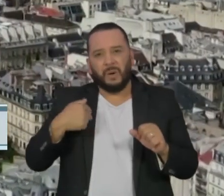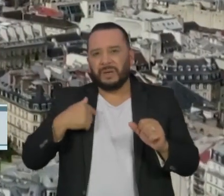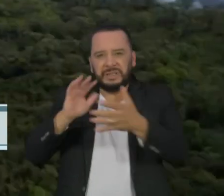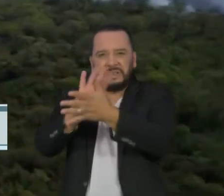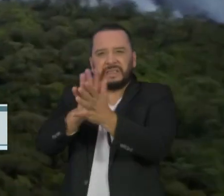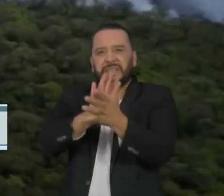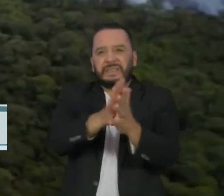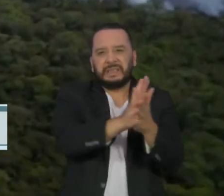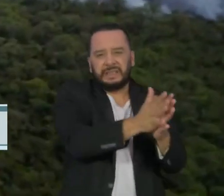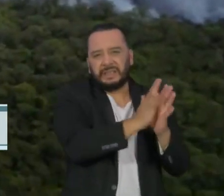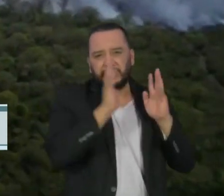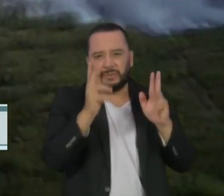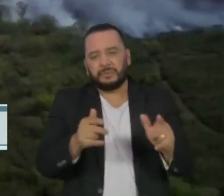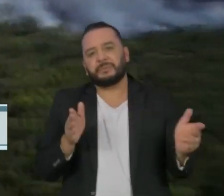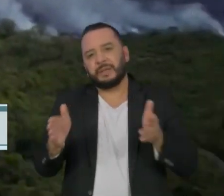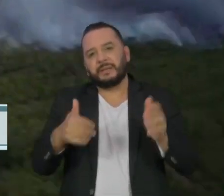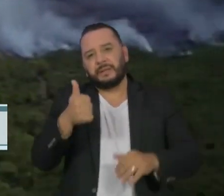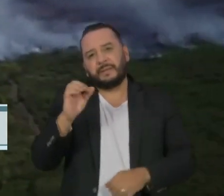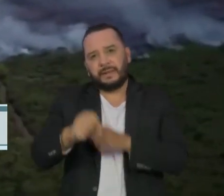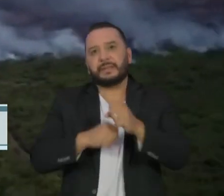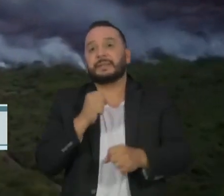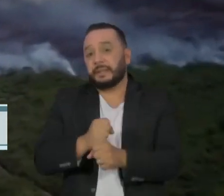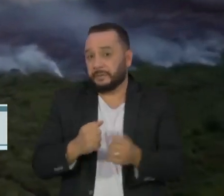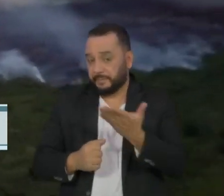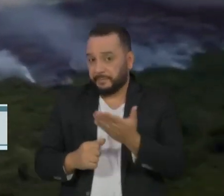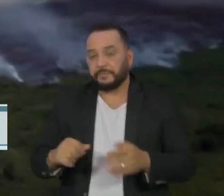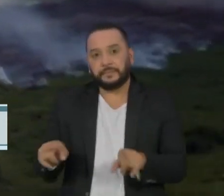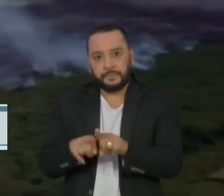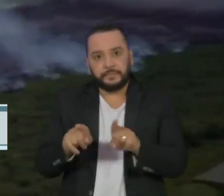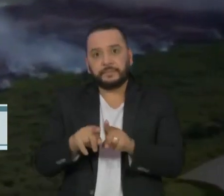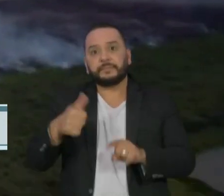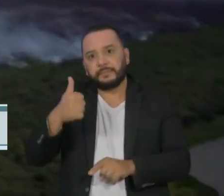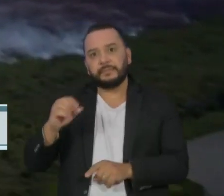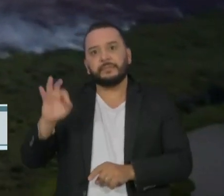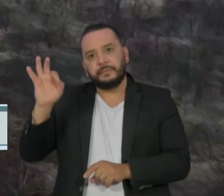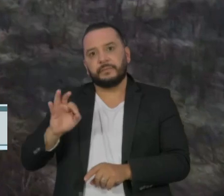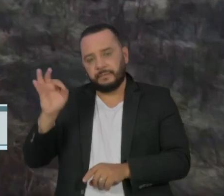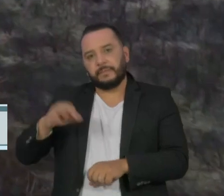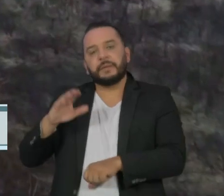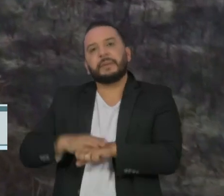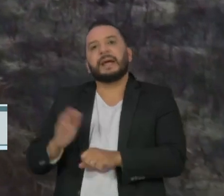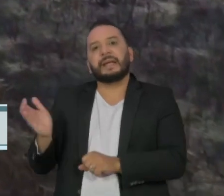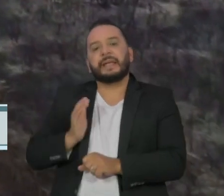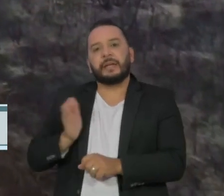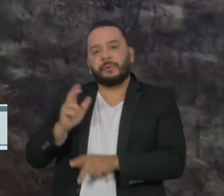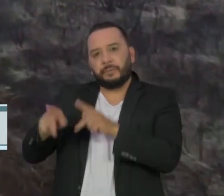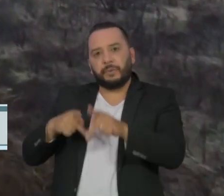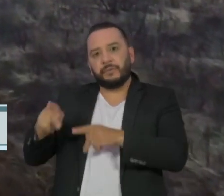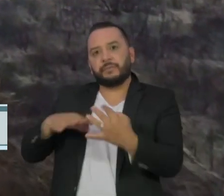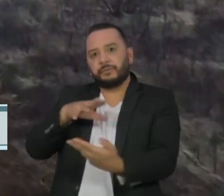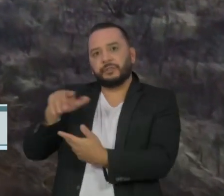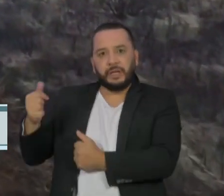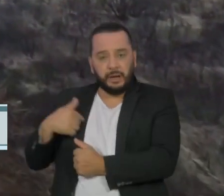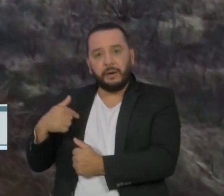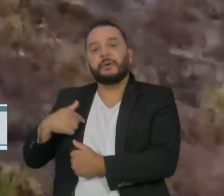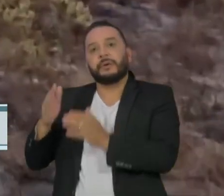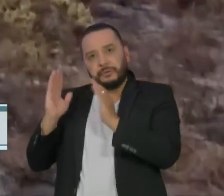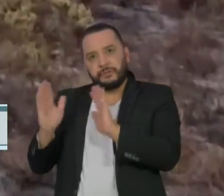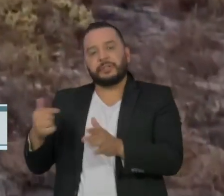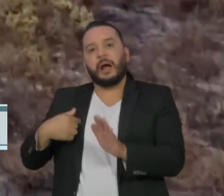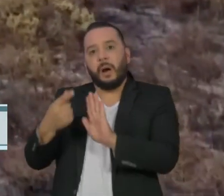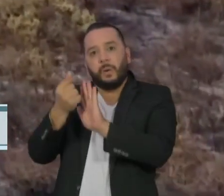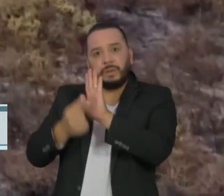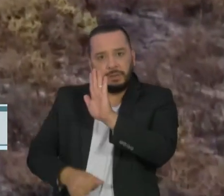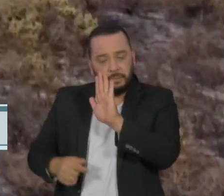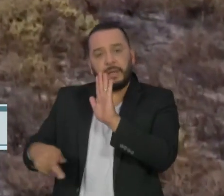A desigualdade das emissões de carbono é tão grande que os 10% mais ricos da população mundial esgotariam o orçamento global de carbono